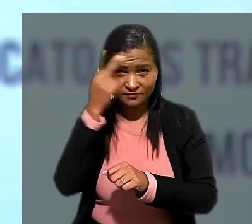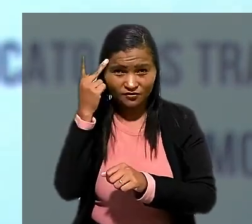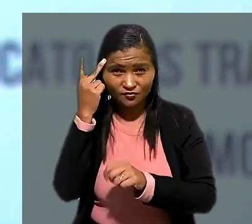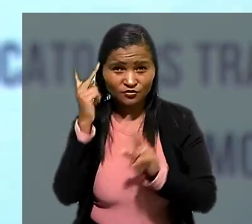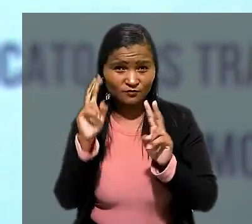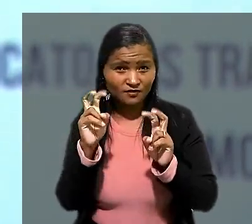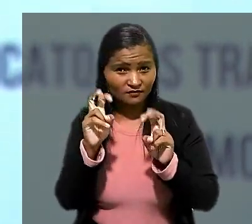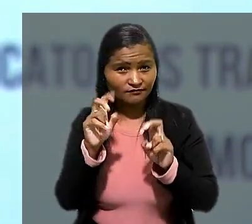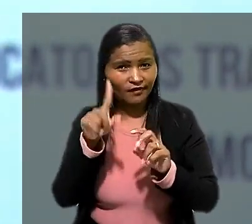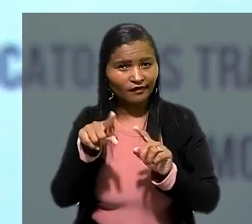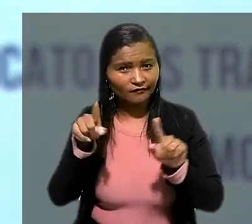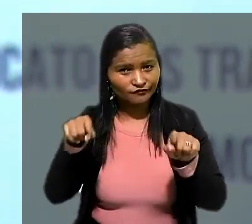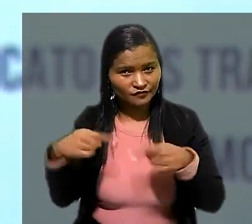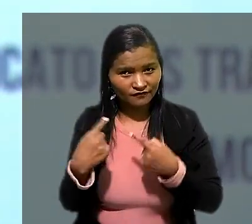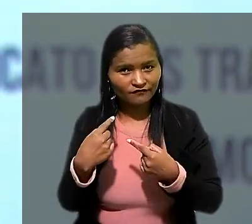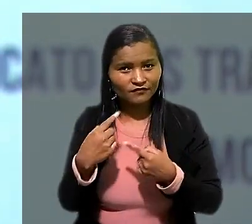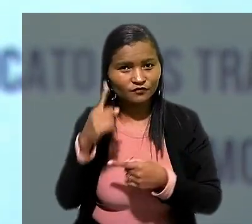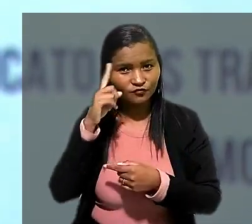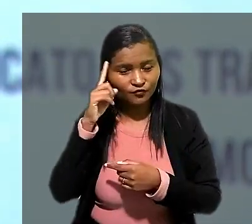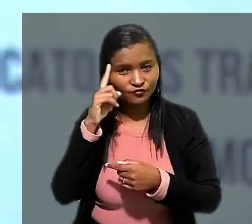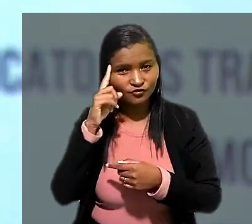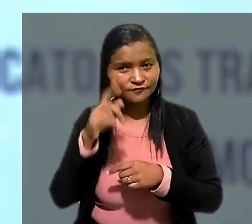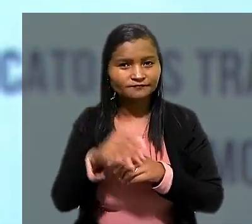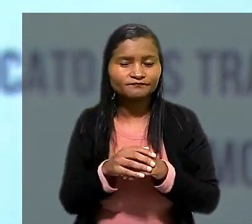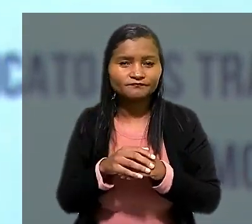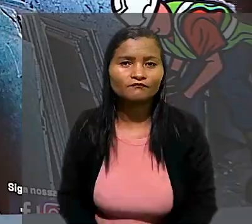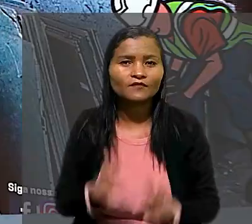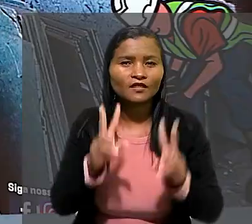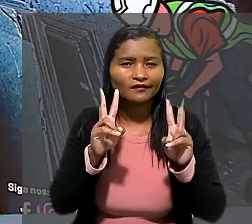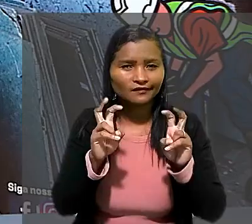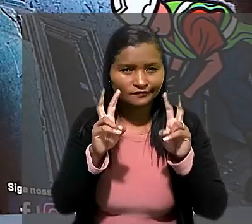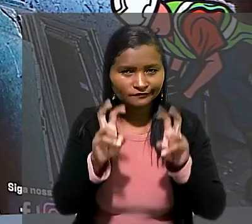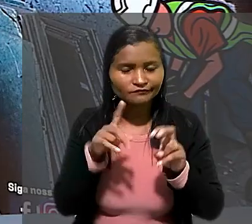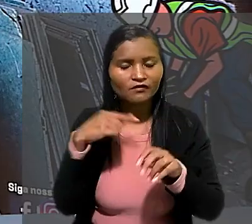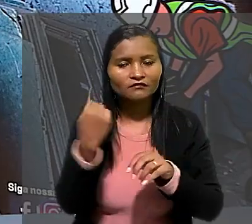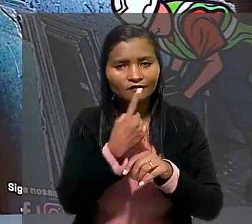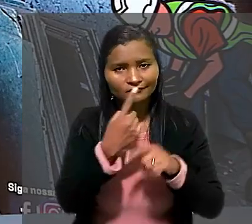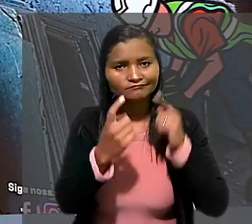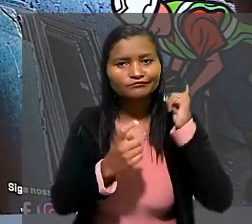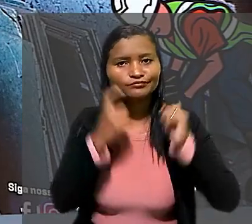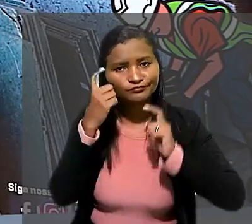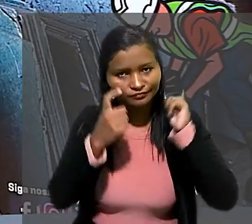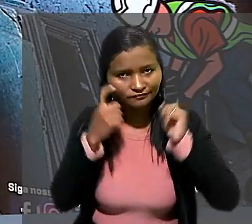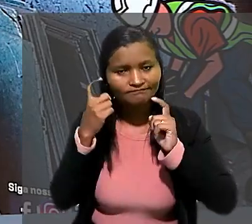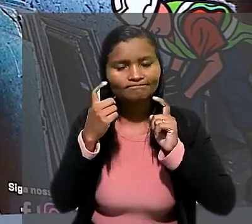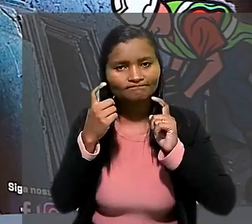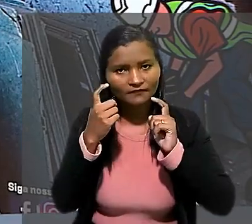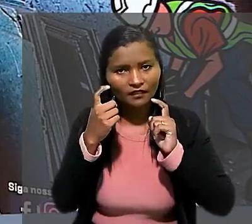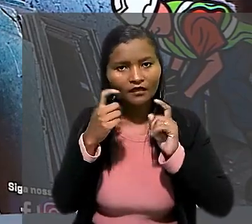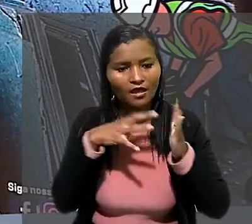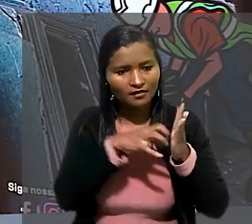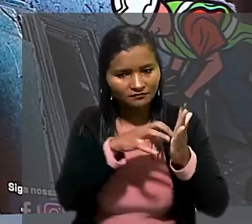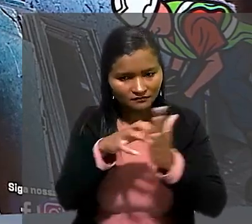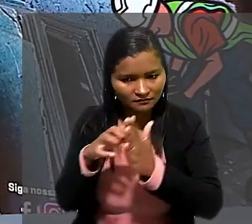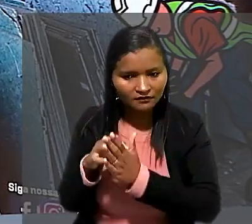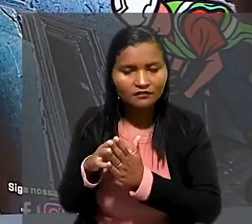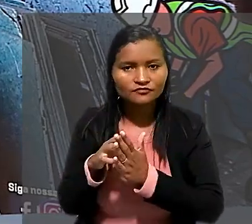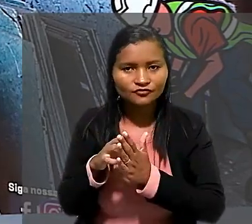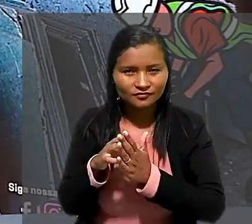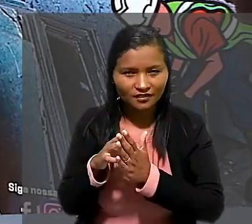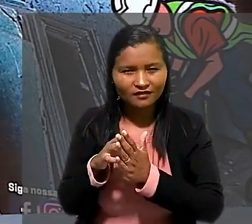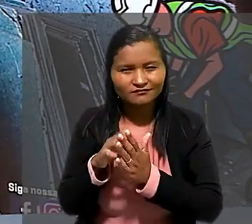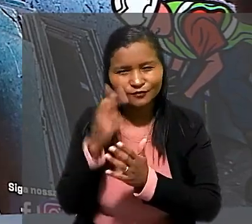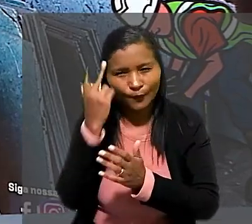conscientizar as pessoas sobre esse tema tem sido um desafio diário. Esse é um tema que vem nos preocupando muito, além dos acidentes que a gente